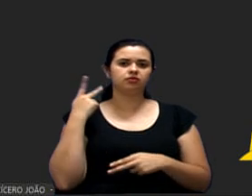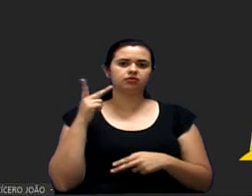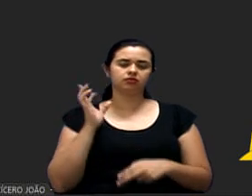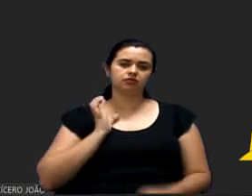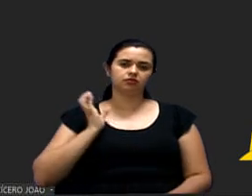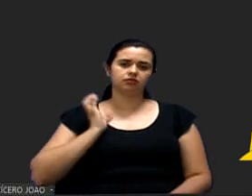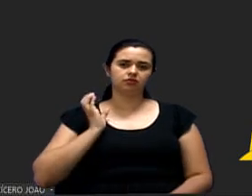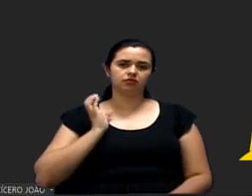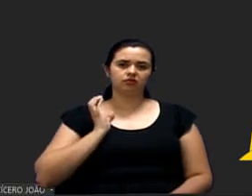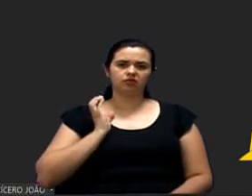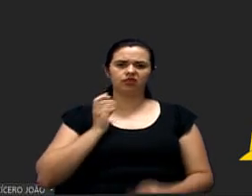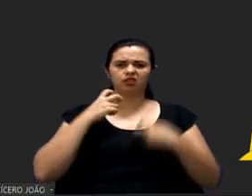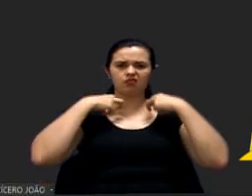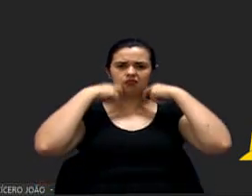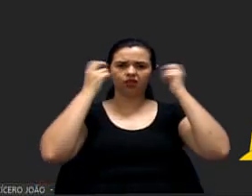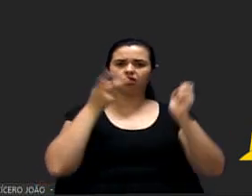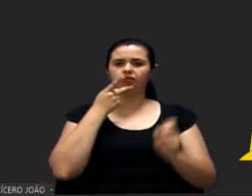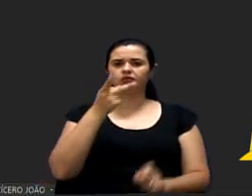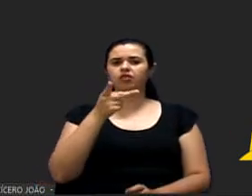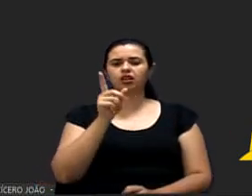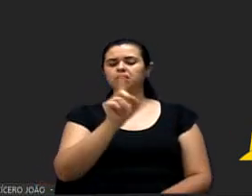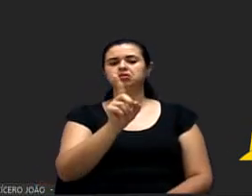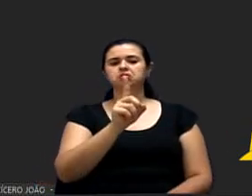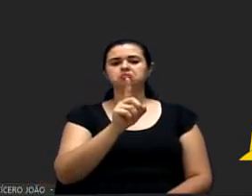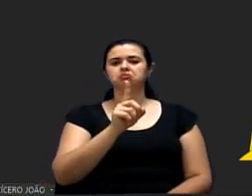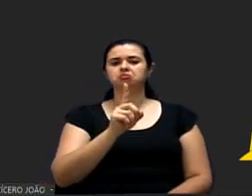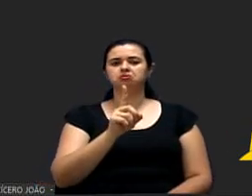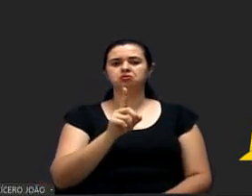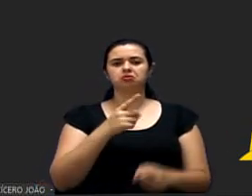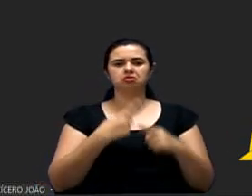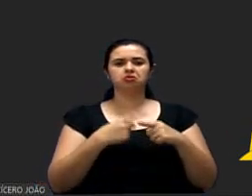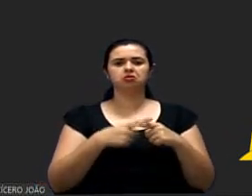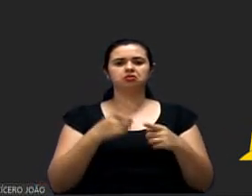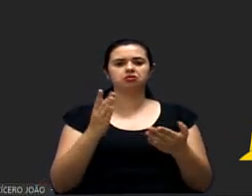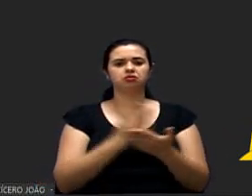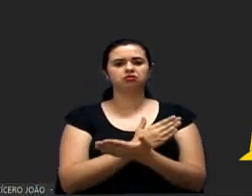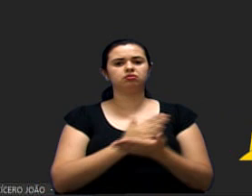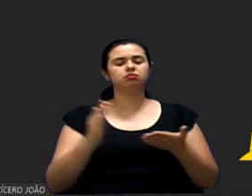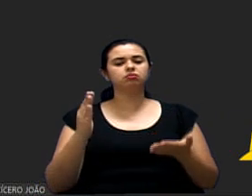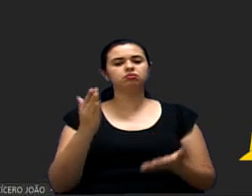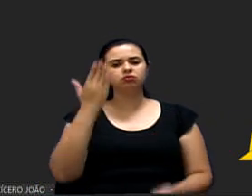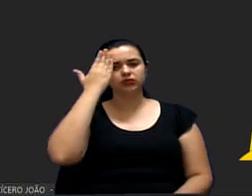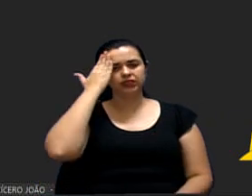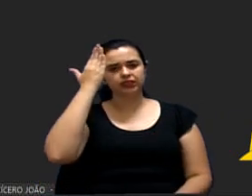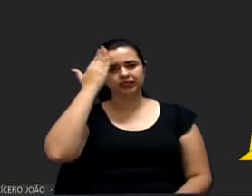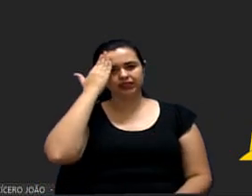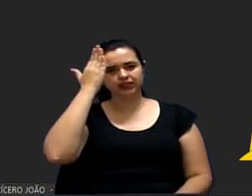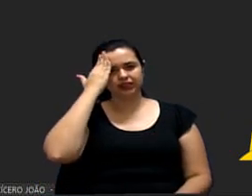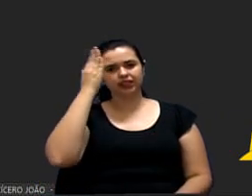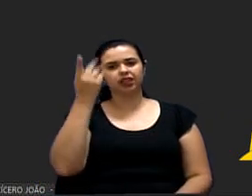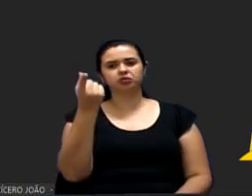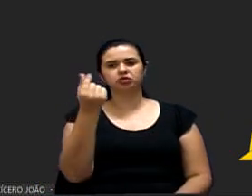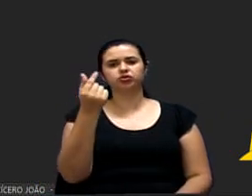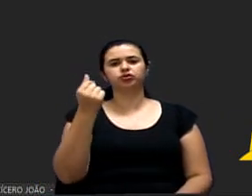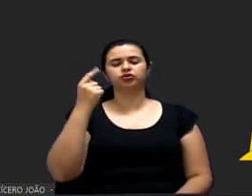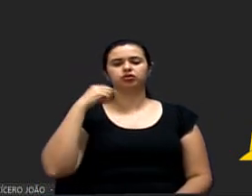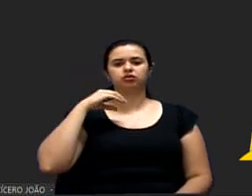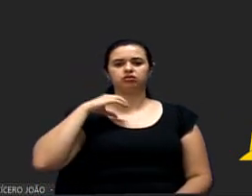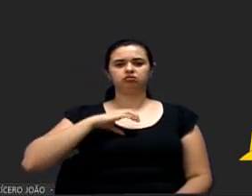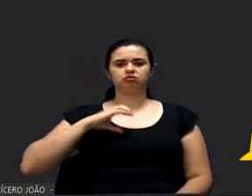E não tenho vergonha de falar isso para ninguém, porque a maioria das pessoas que me conhecem sabe da minha situação financeira. Eu não